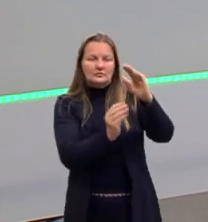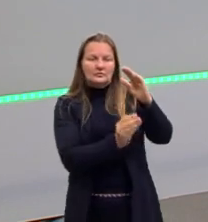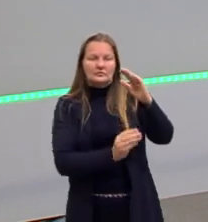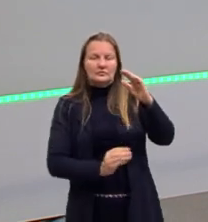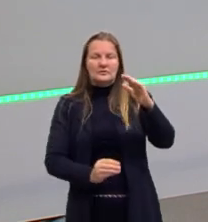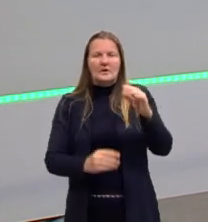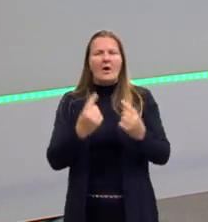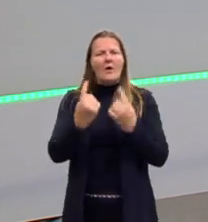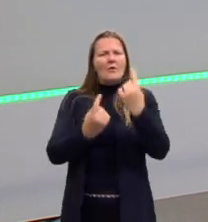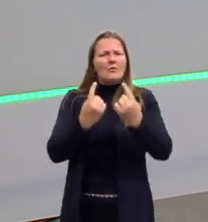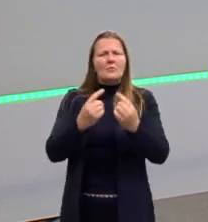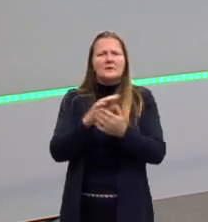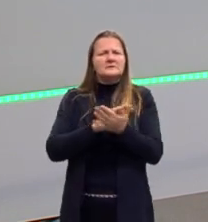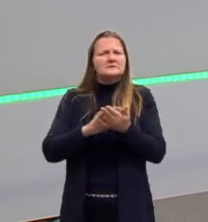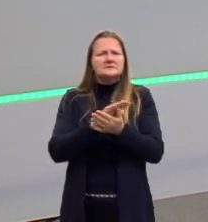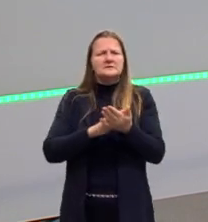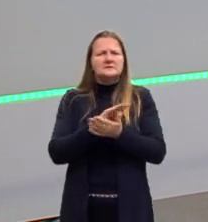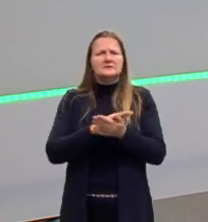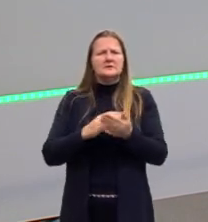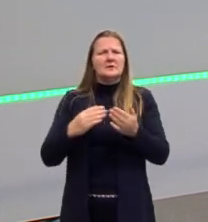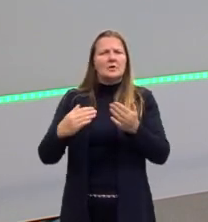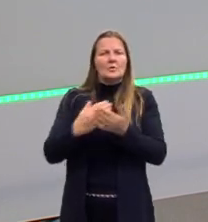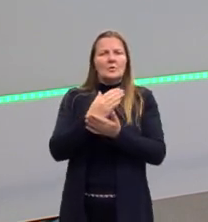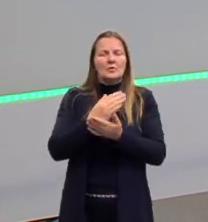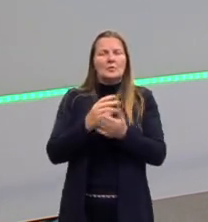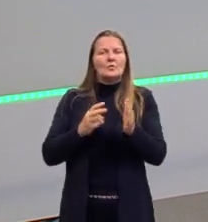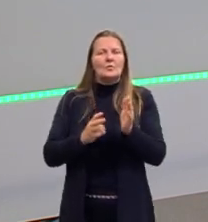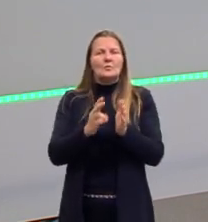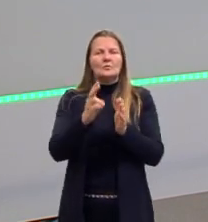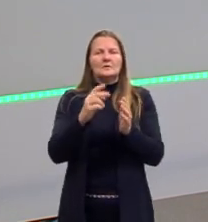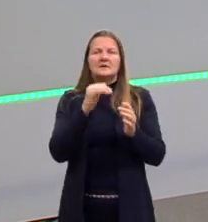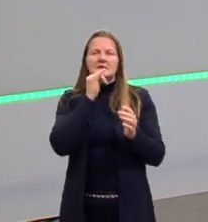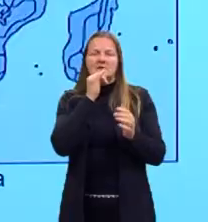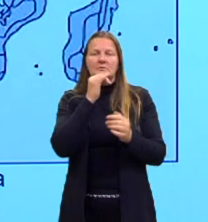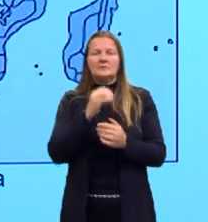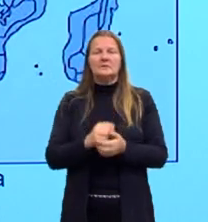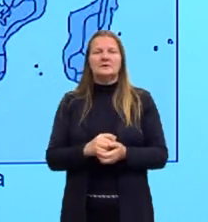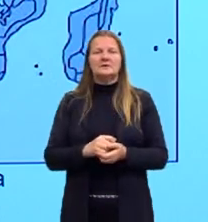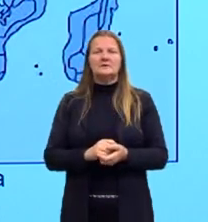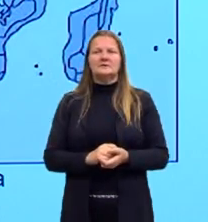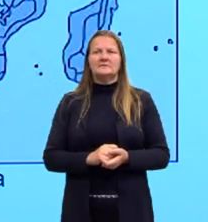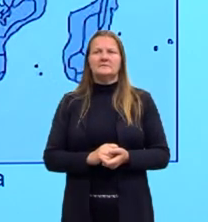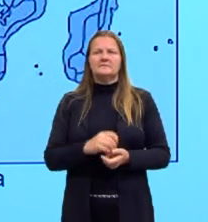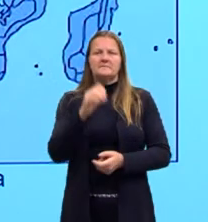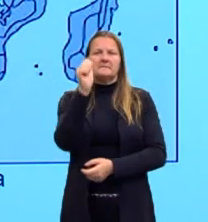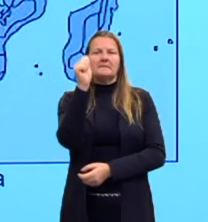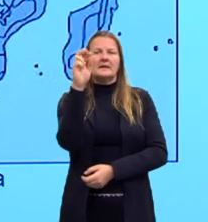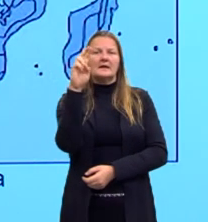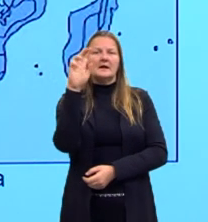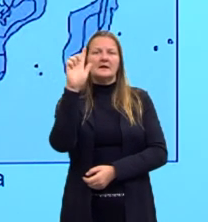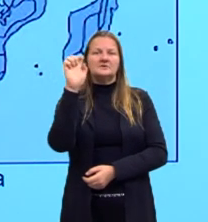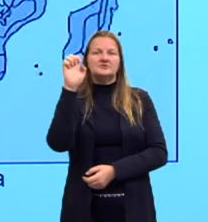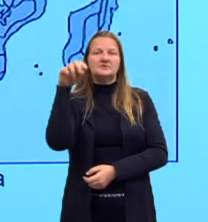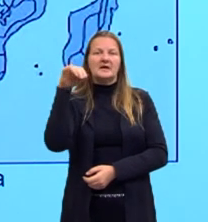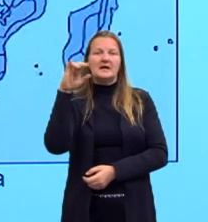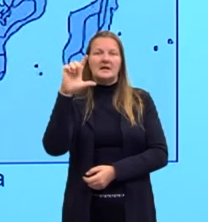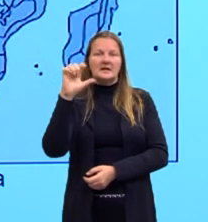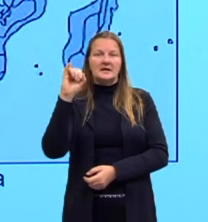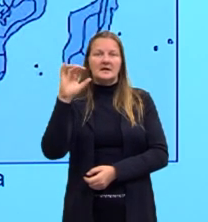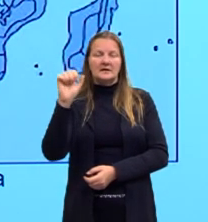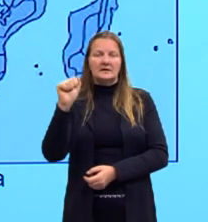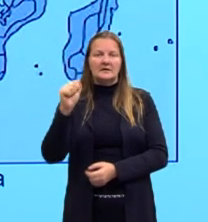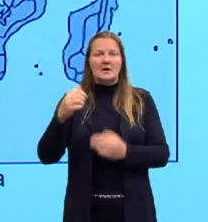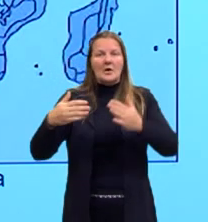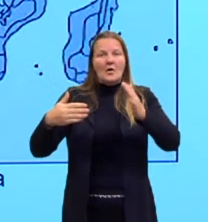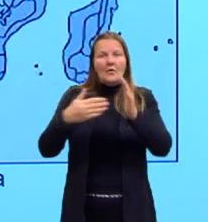alguma coisa algumas nem vai seguir vai se vai continuar perpetuando isso a gente pegar por exemplo Argélia olha aqui ó nós temos uma uma